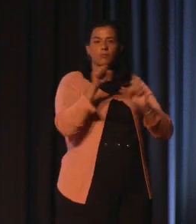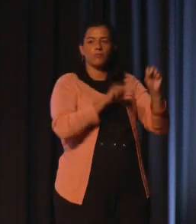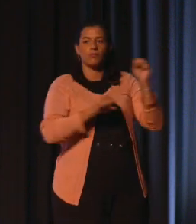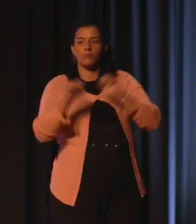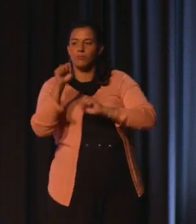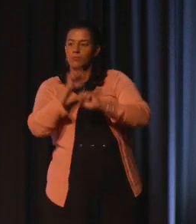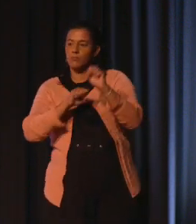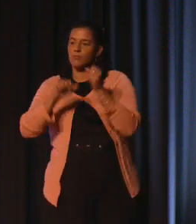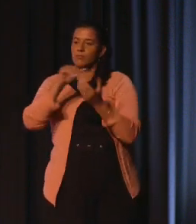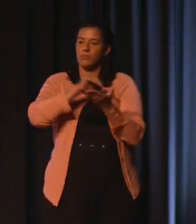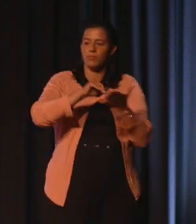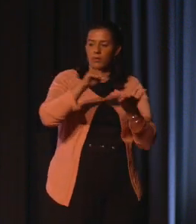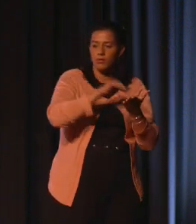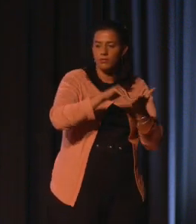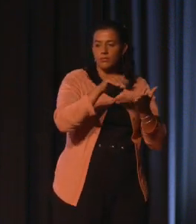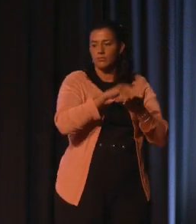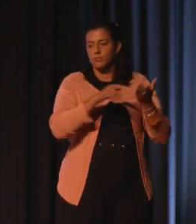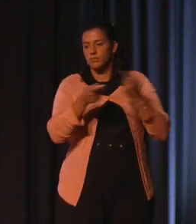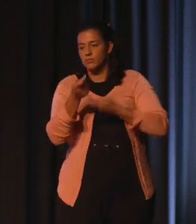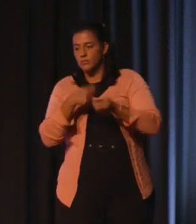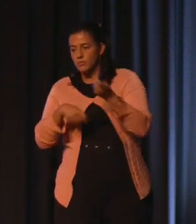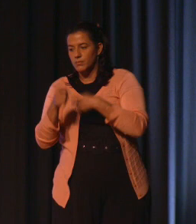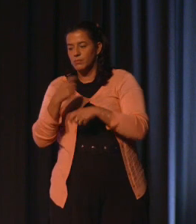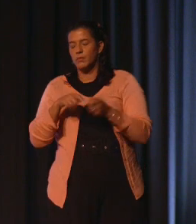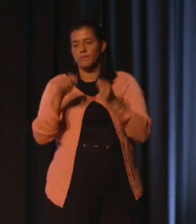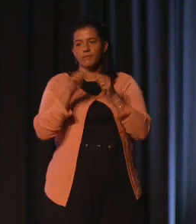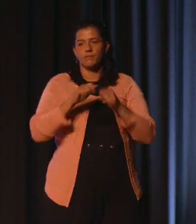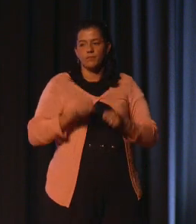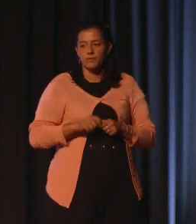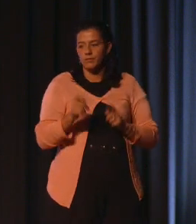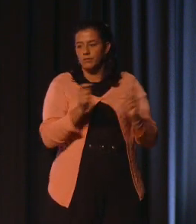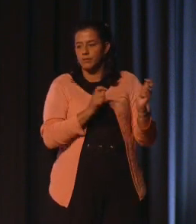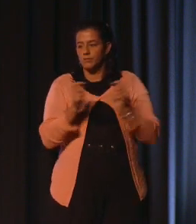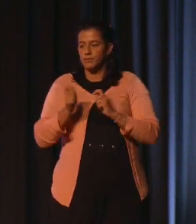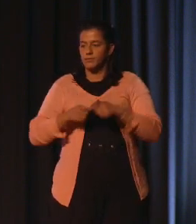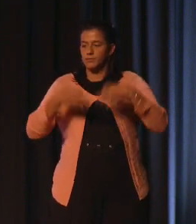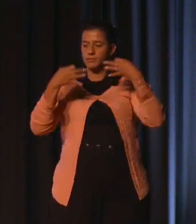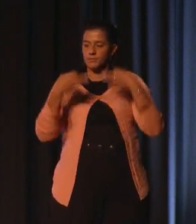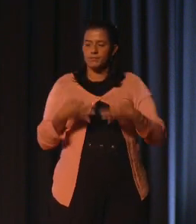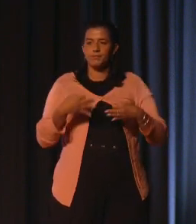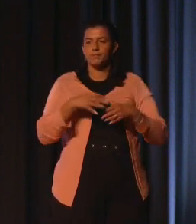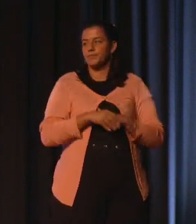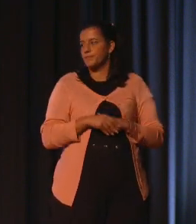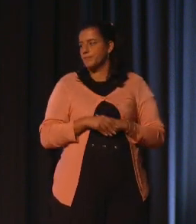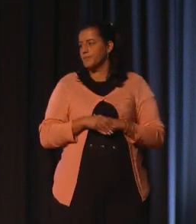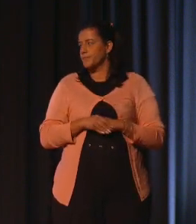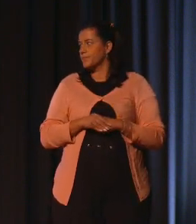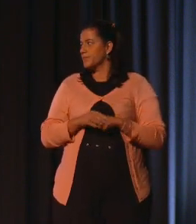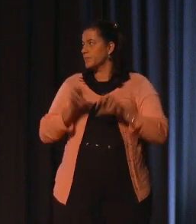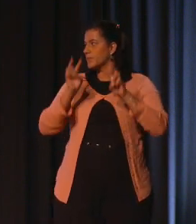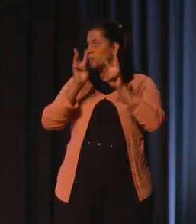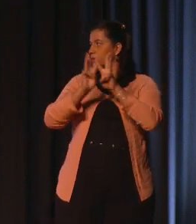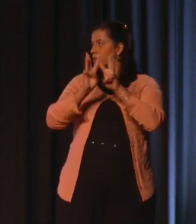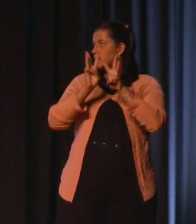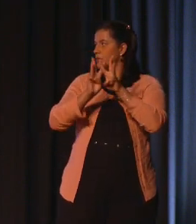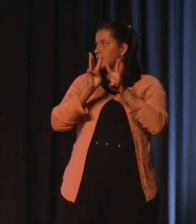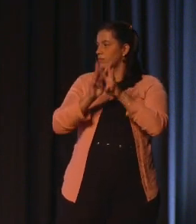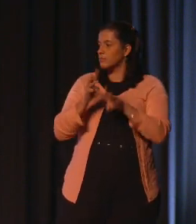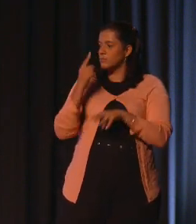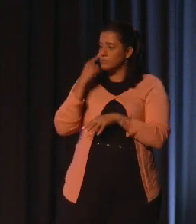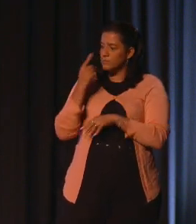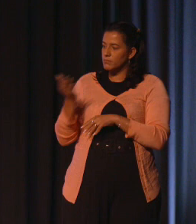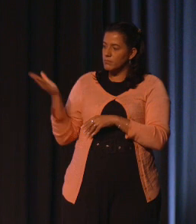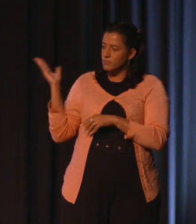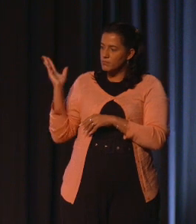pessoal administrativo, para poder fazer o trabalho de maneira adequada. Esse é o site onde eu peguei a maioria